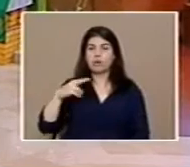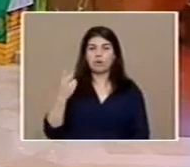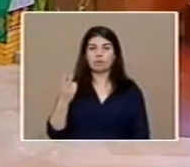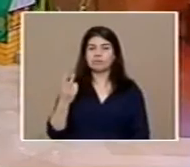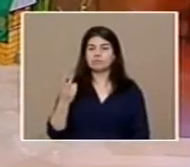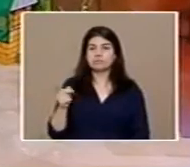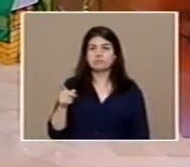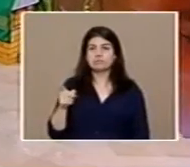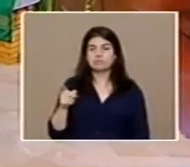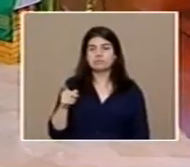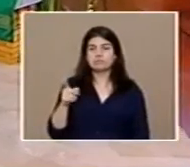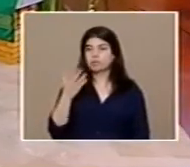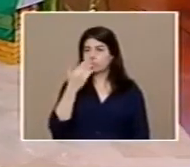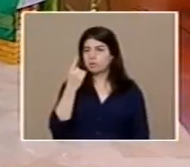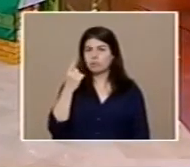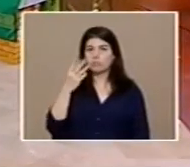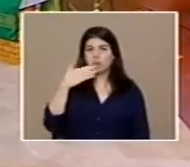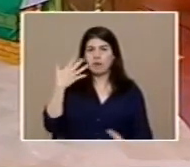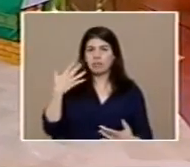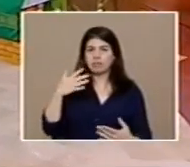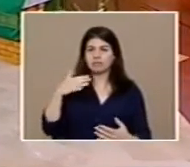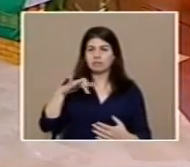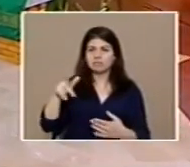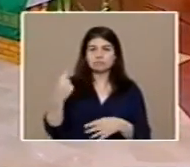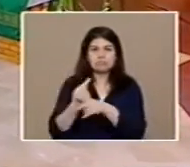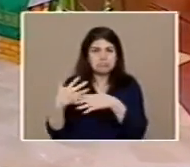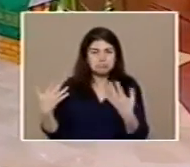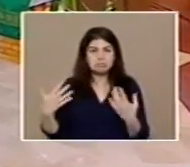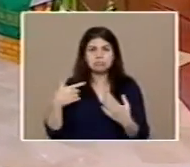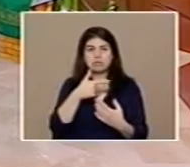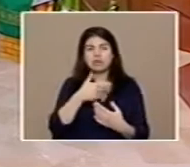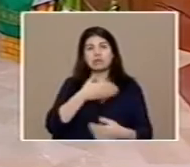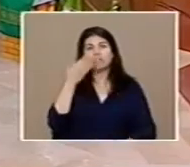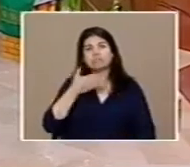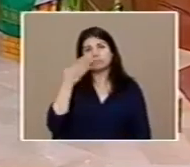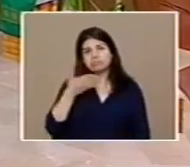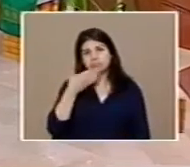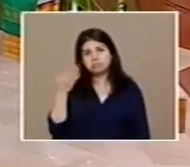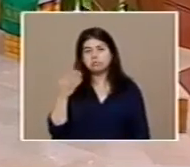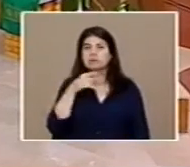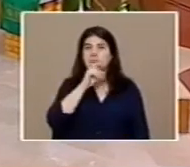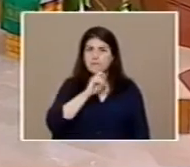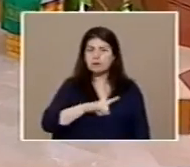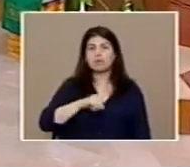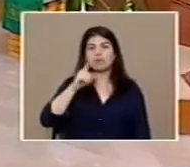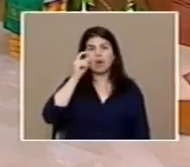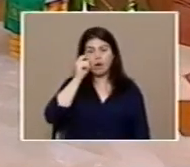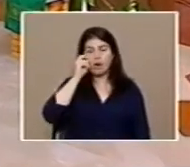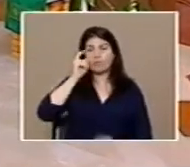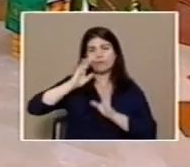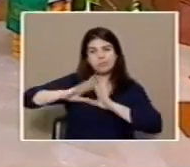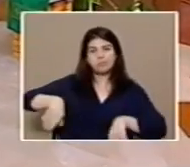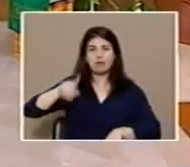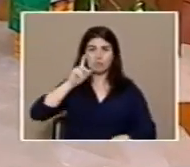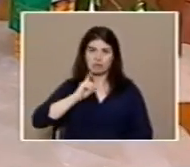refeição e ele repudiava a mulher tão que preparar e nos exageros do comportamento que se vivia